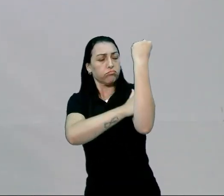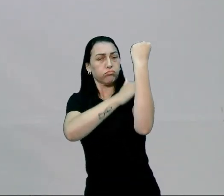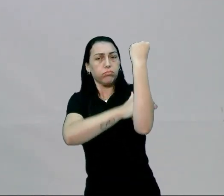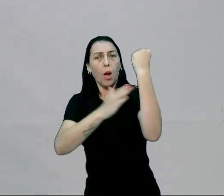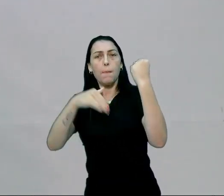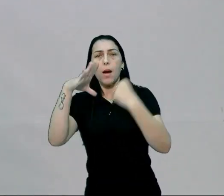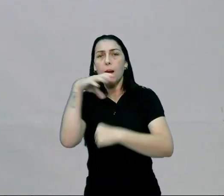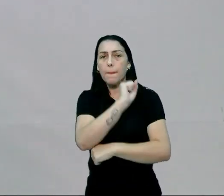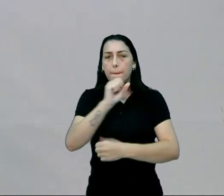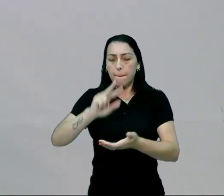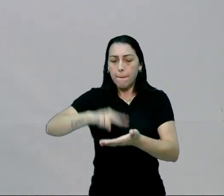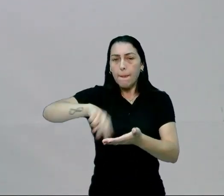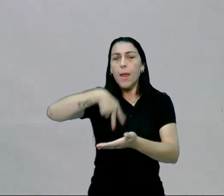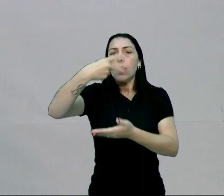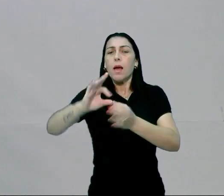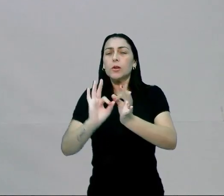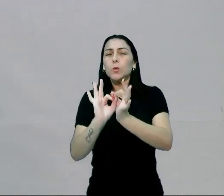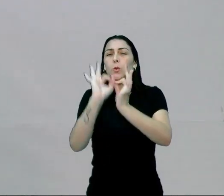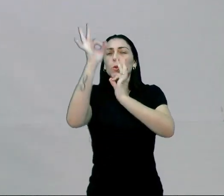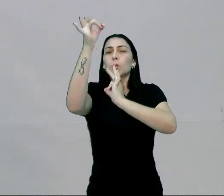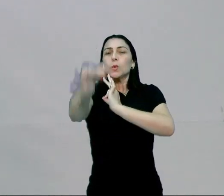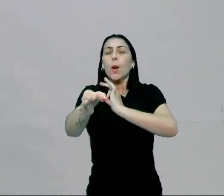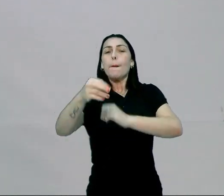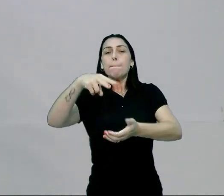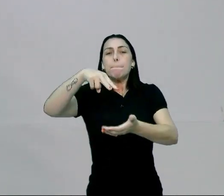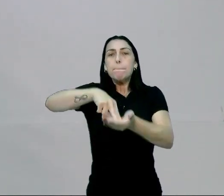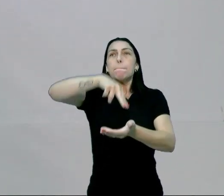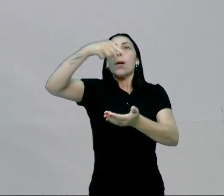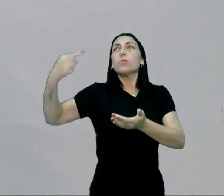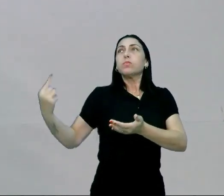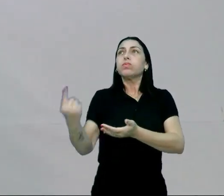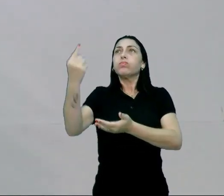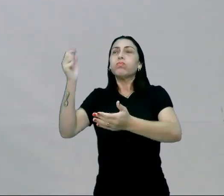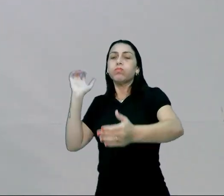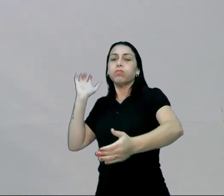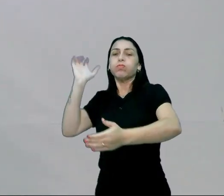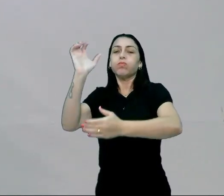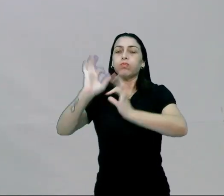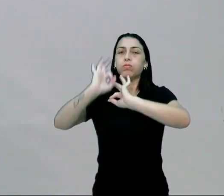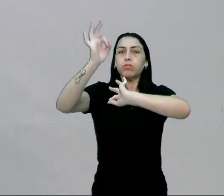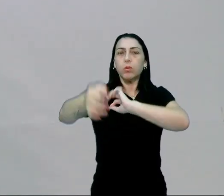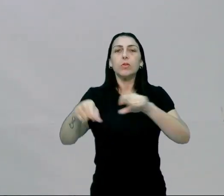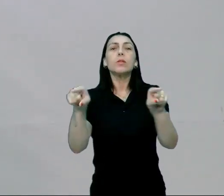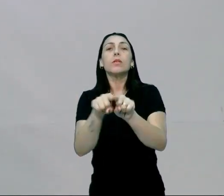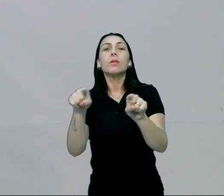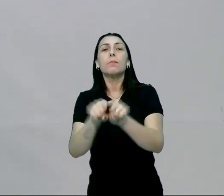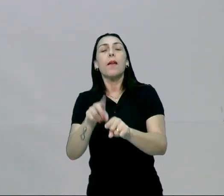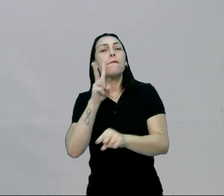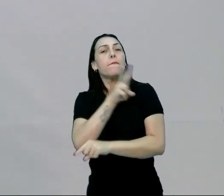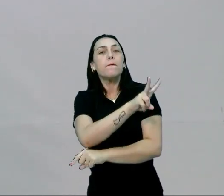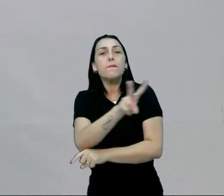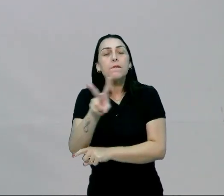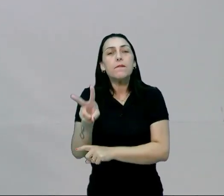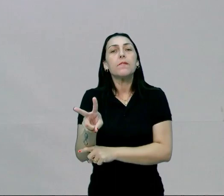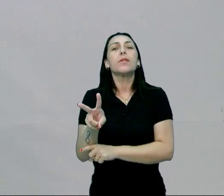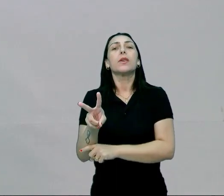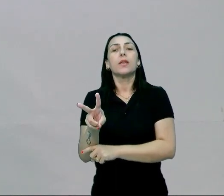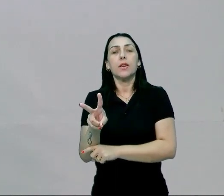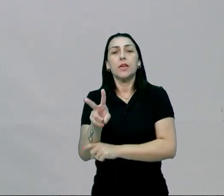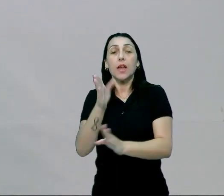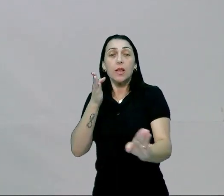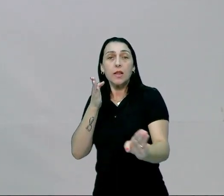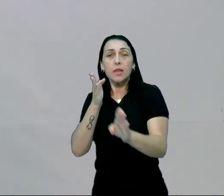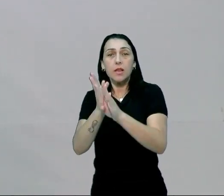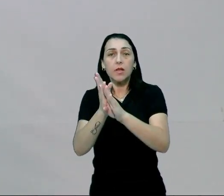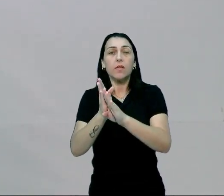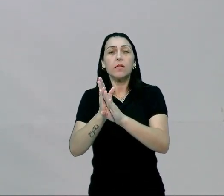rápido, quem pula mais longe, quem pula mais alto, quem é que arremessa mais longe. Então, vejam que essa